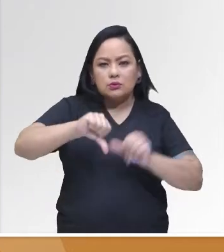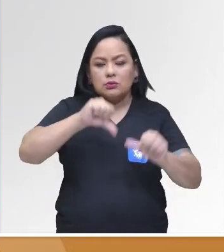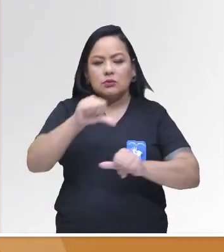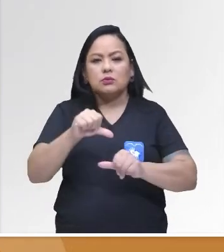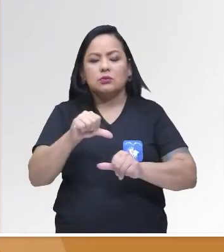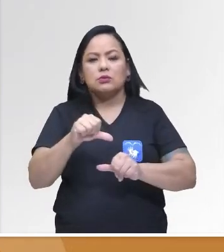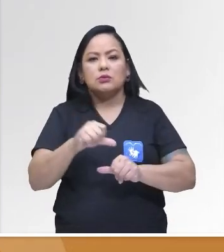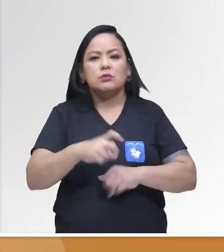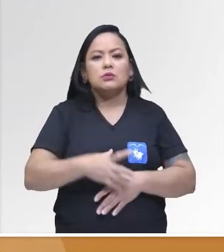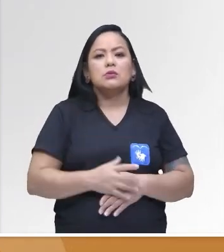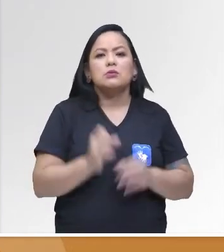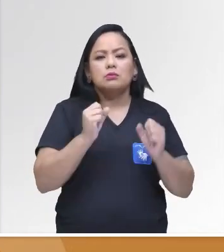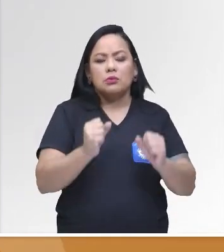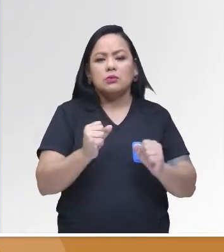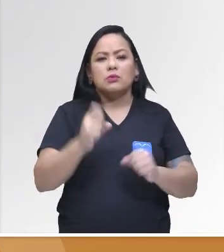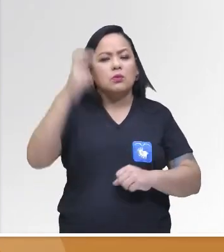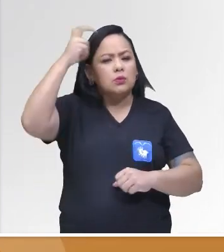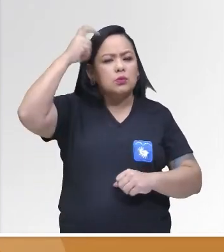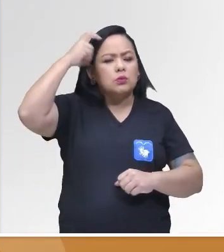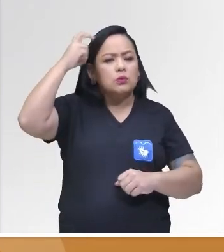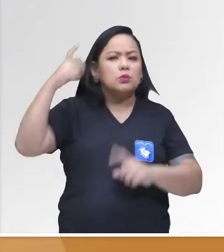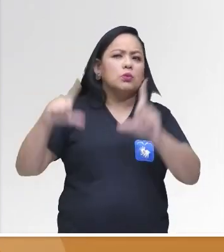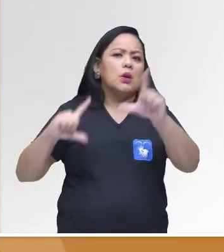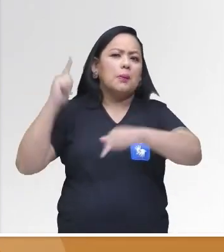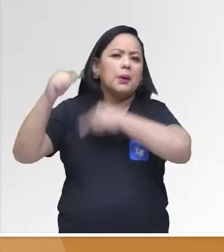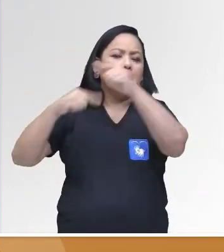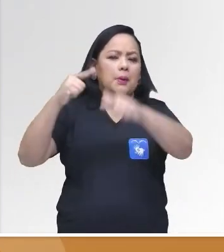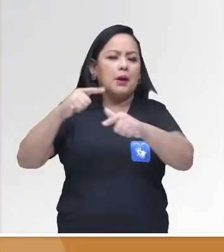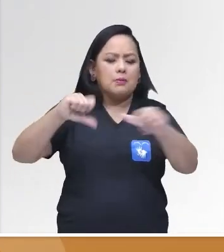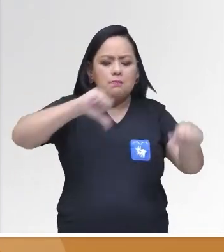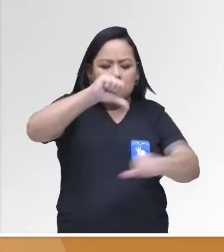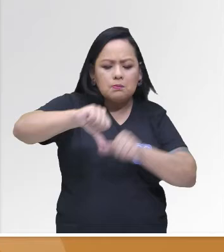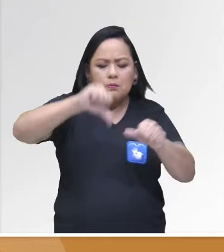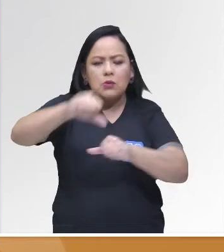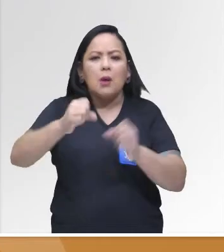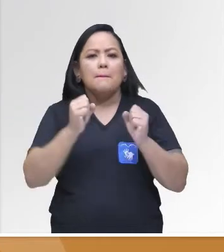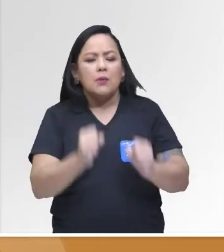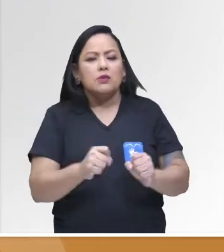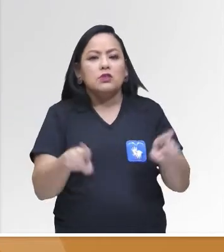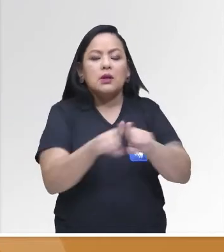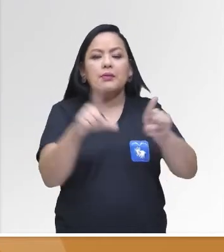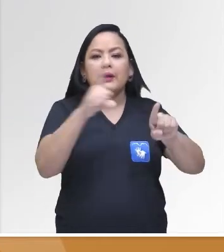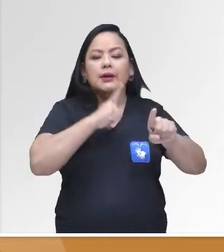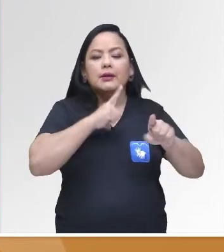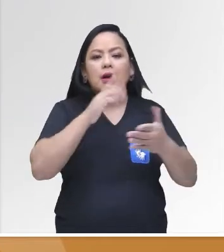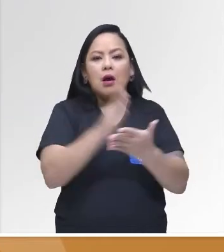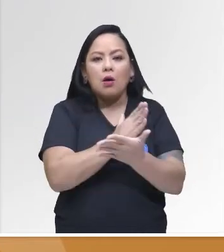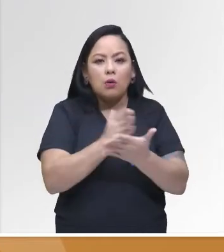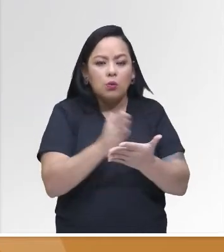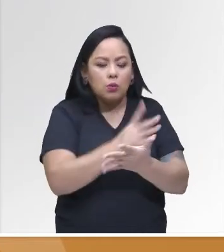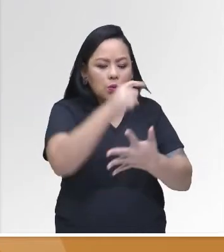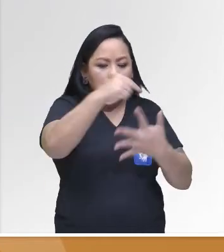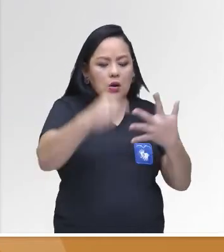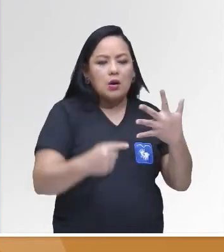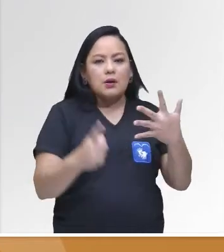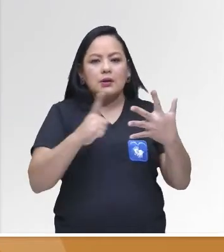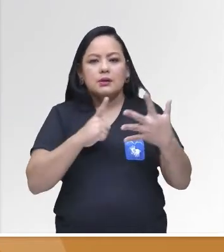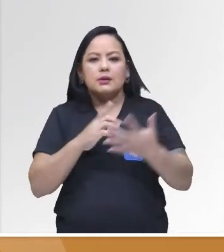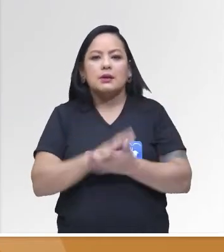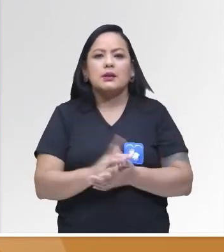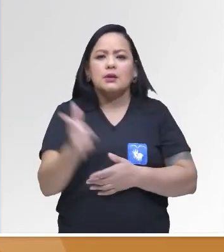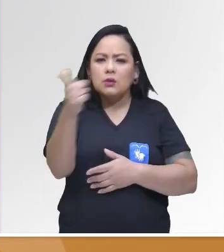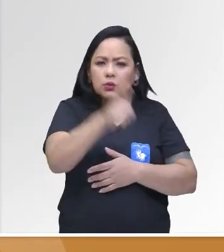ela pode mudar de uma geração para outra, existem também alguns elementos que se